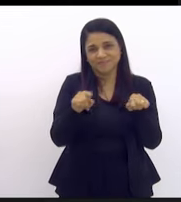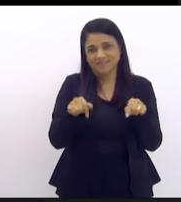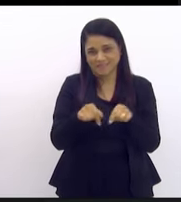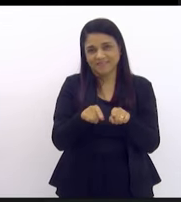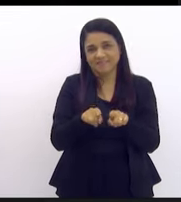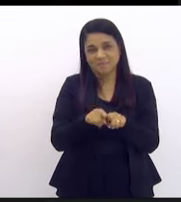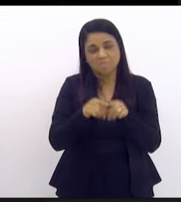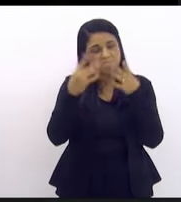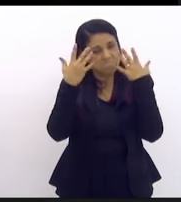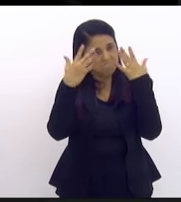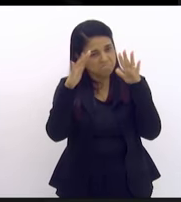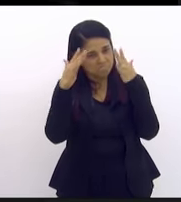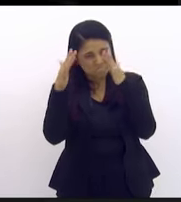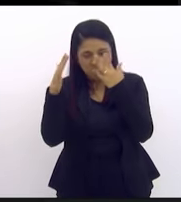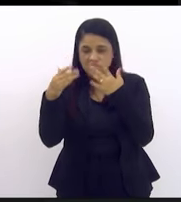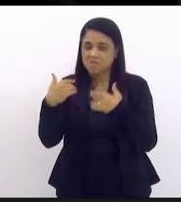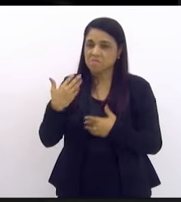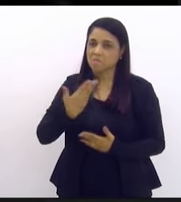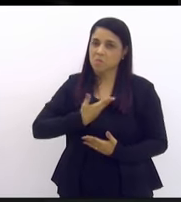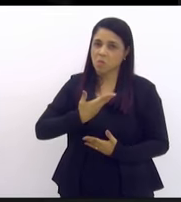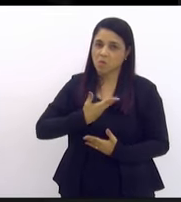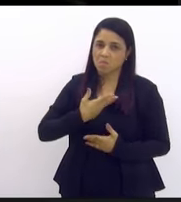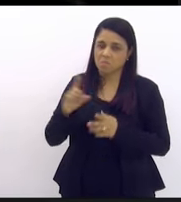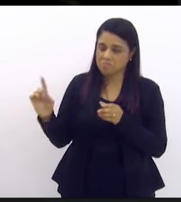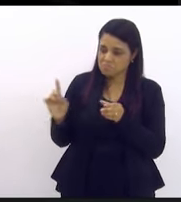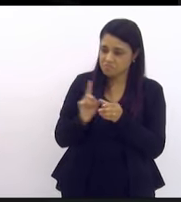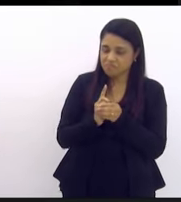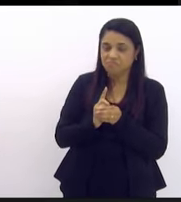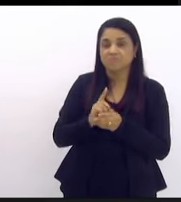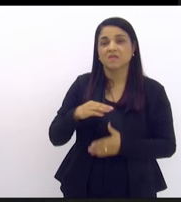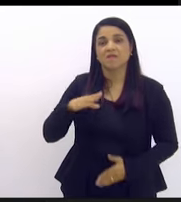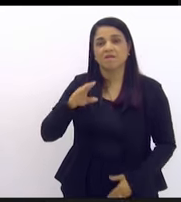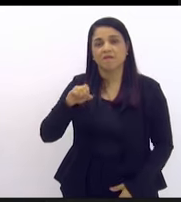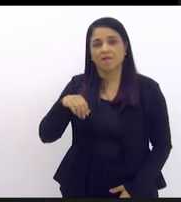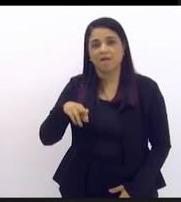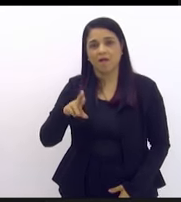os parabéns aí também para o meu coautor, o Carlos Mink.